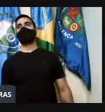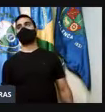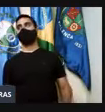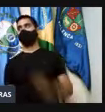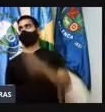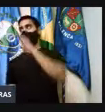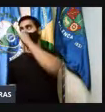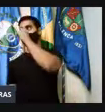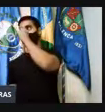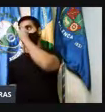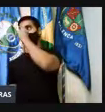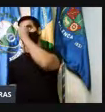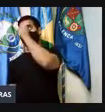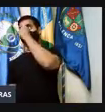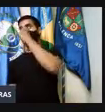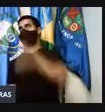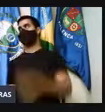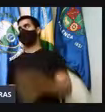Saulo.